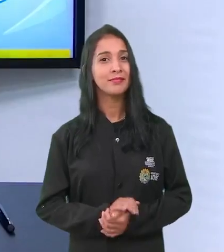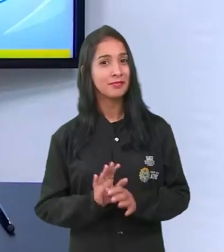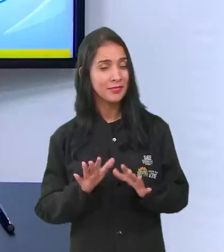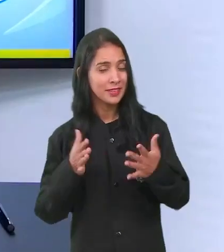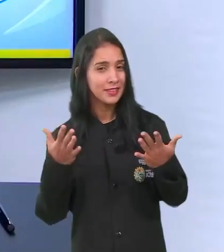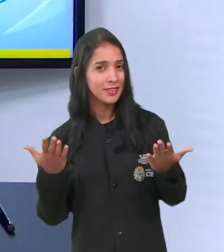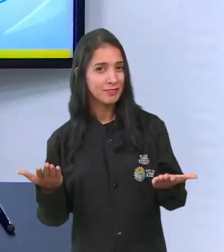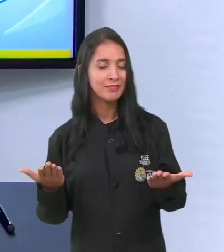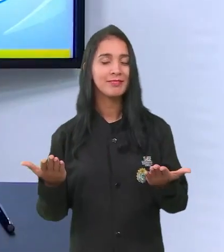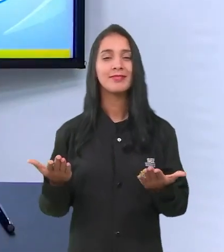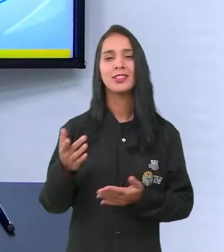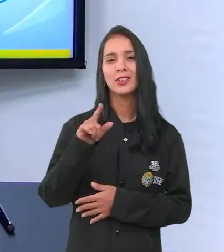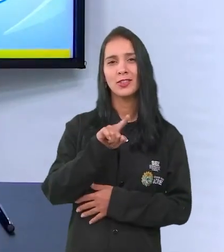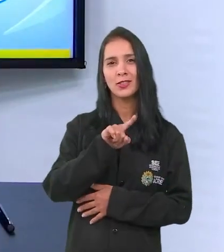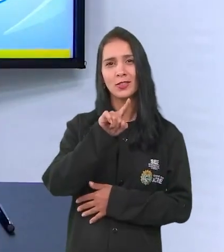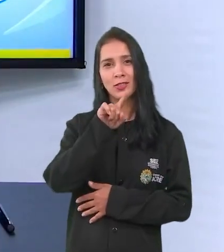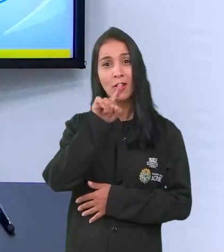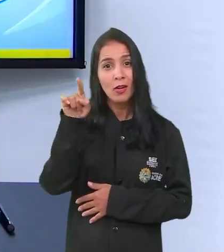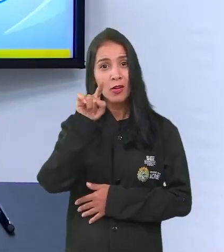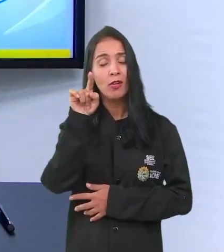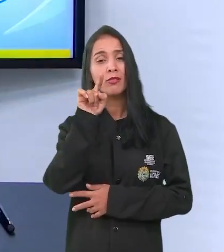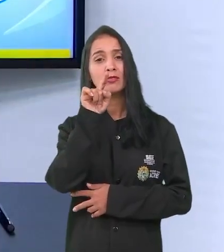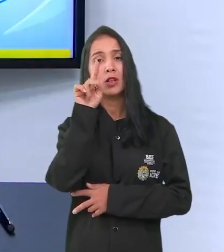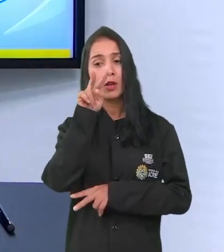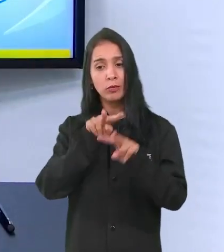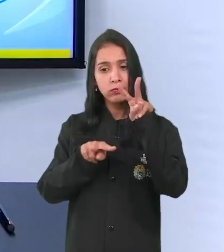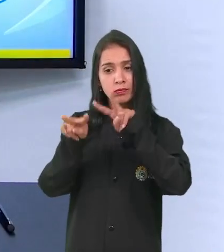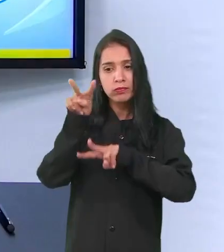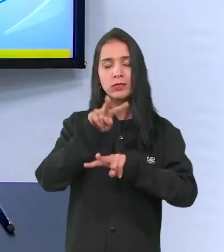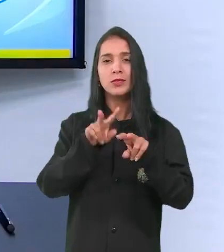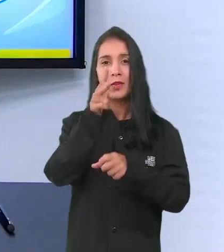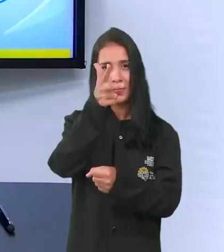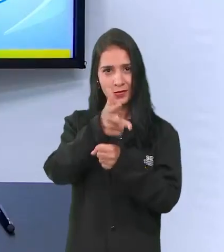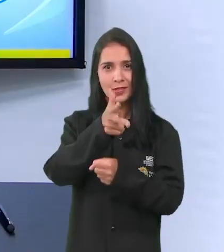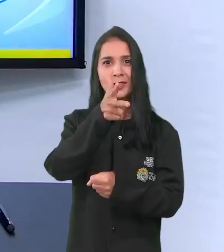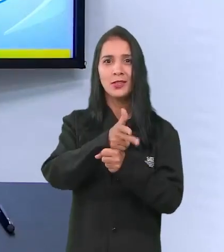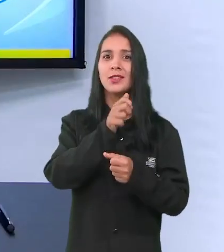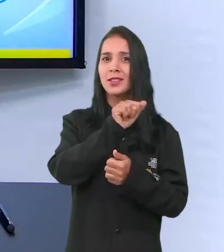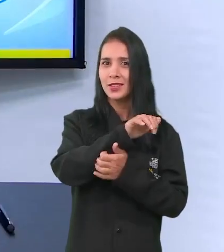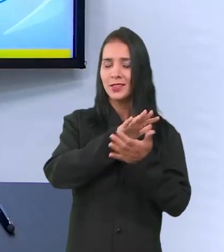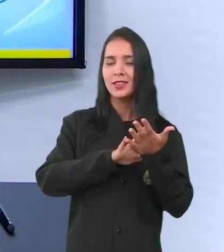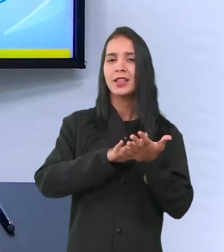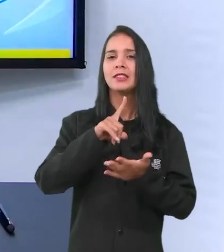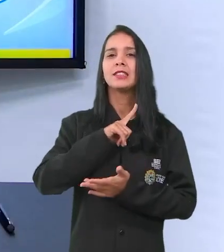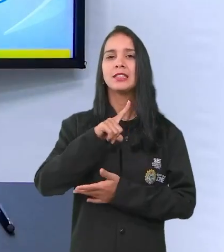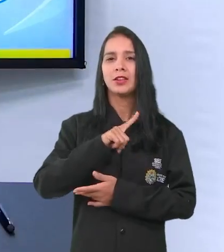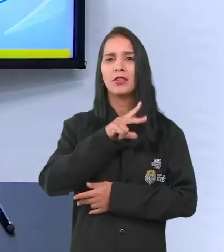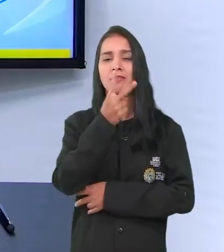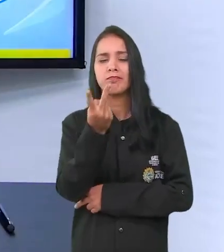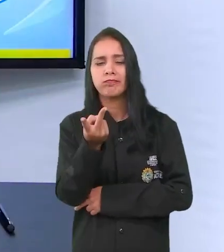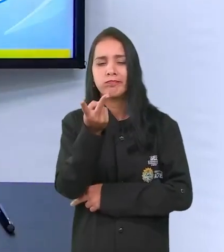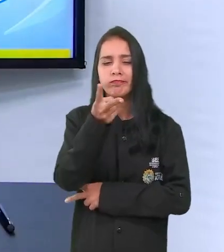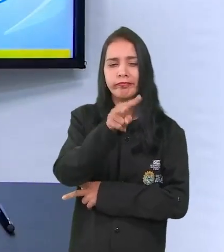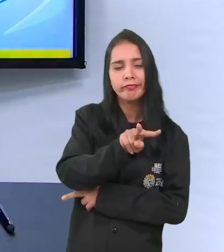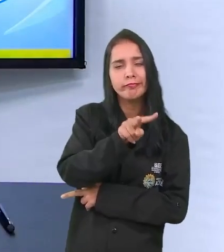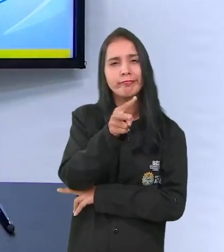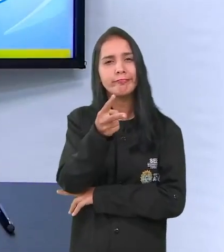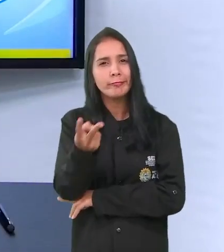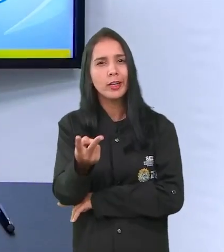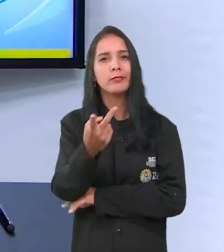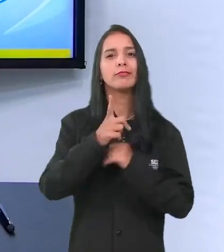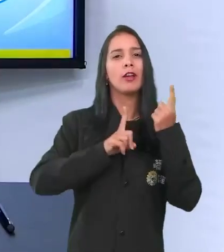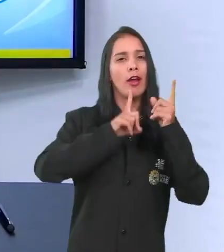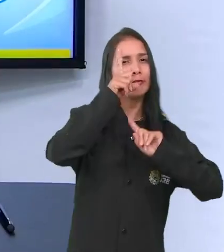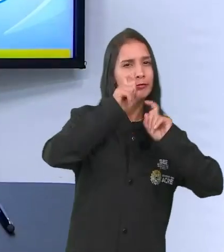Muito bem. Então, nós observamos aí no nosso vídeo da nossa atividade que existia uma dualidade aí, né? A